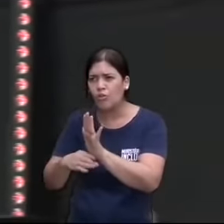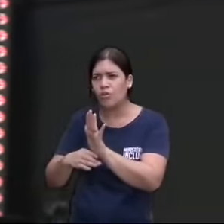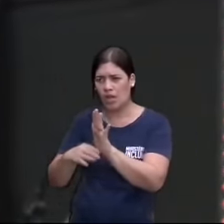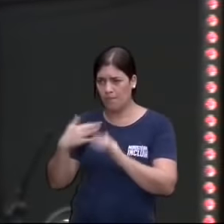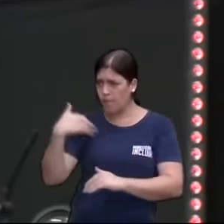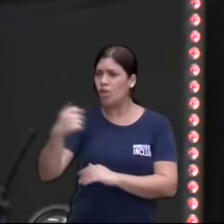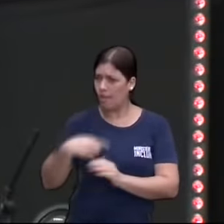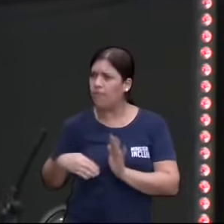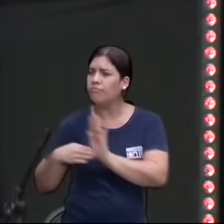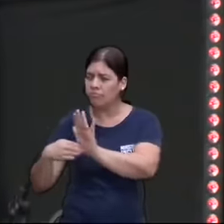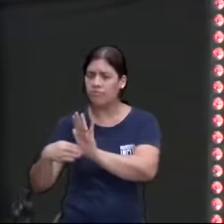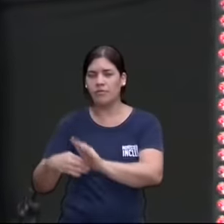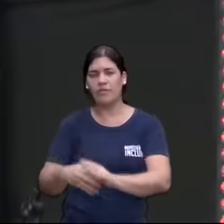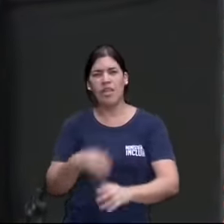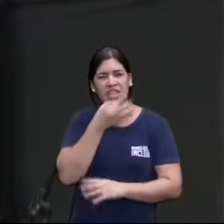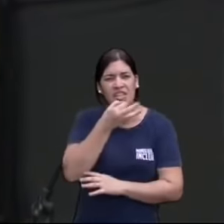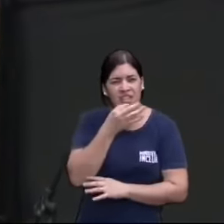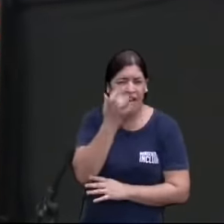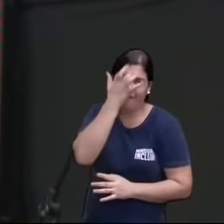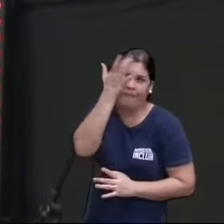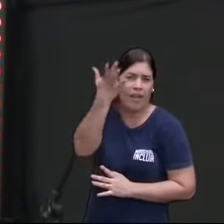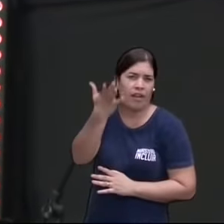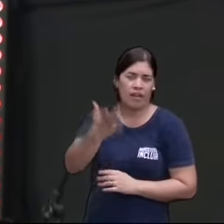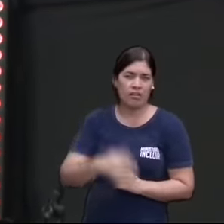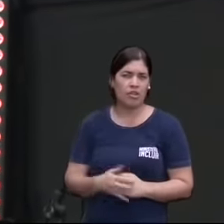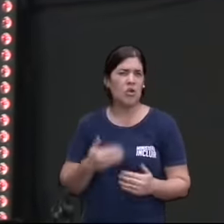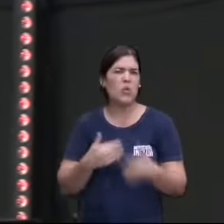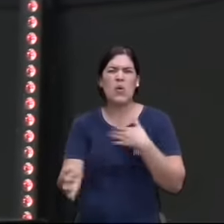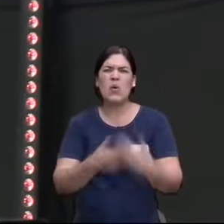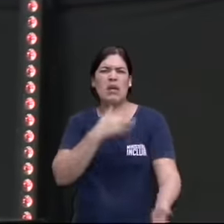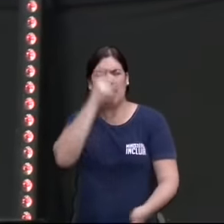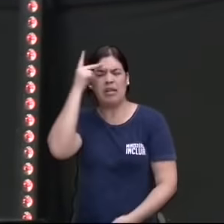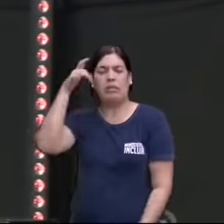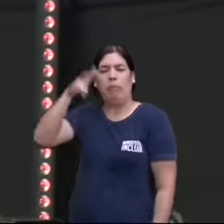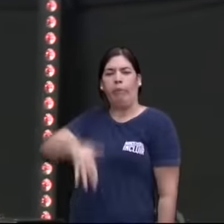não. Criticar é mole, é fácil. Qualquer Zé Ruela critica.